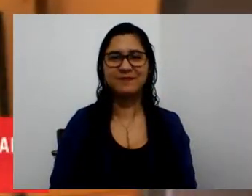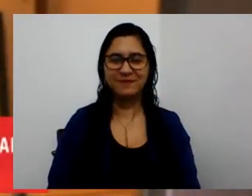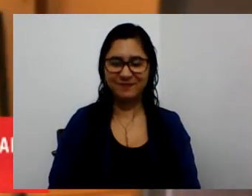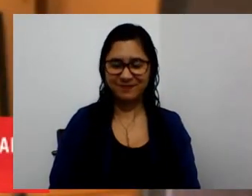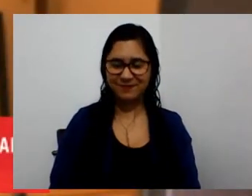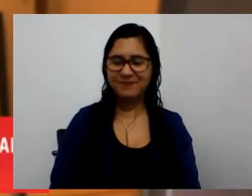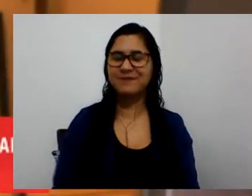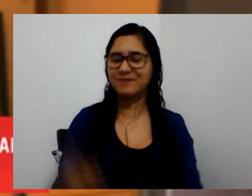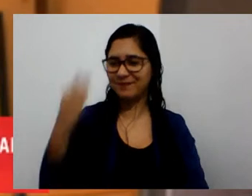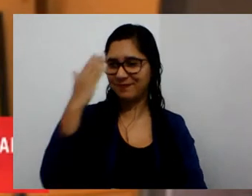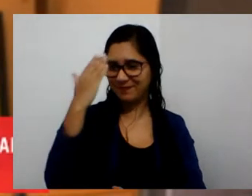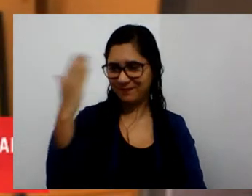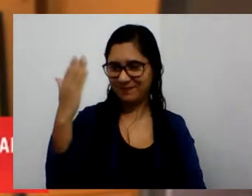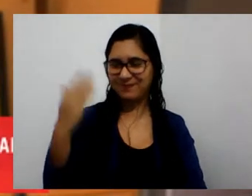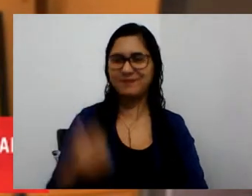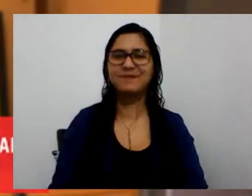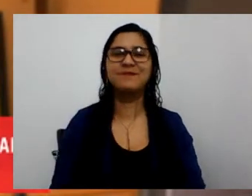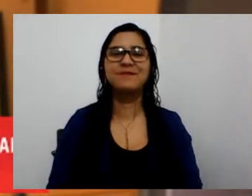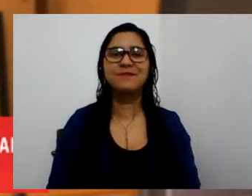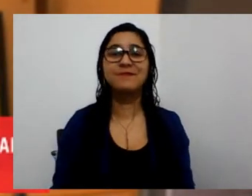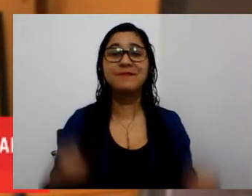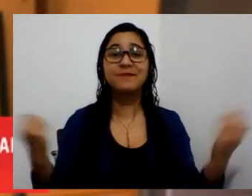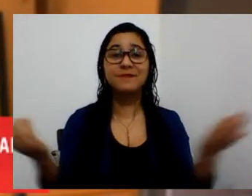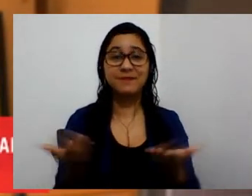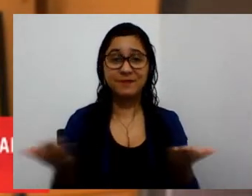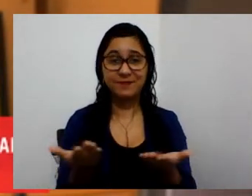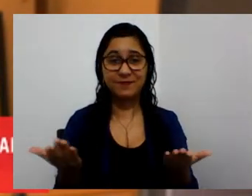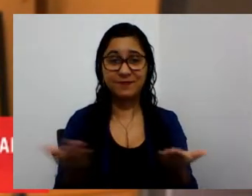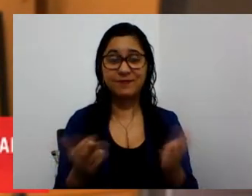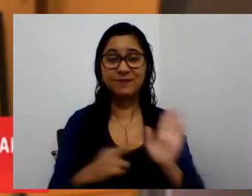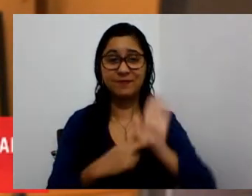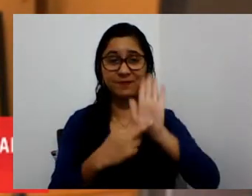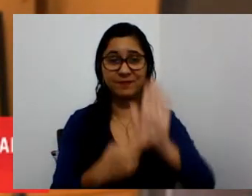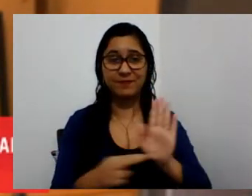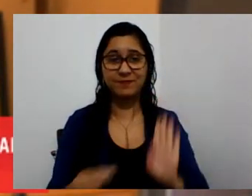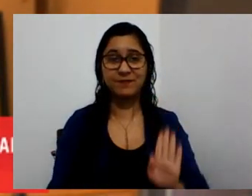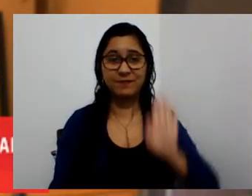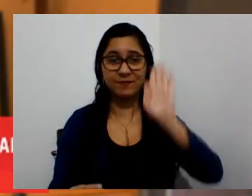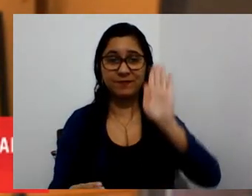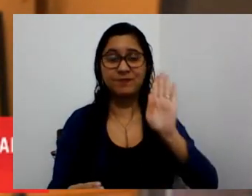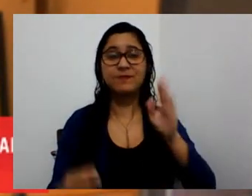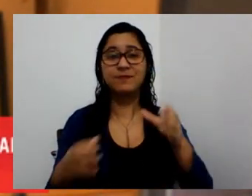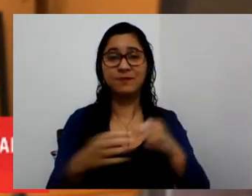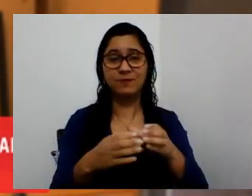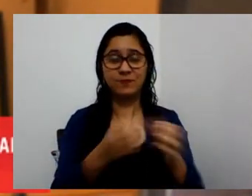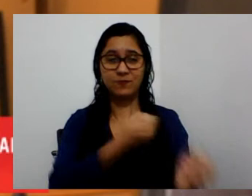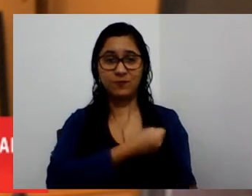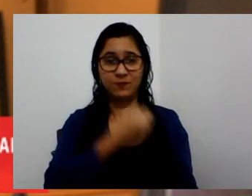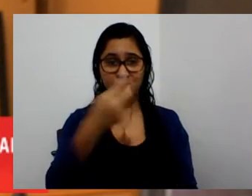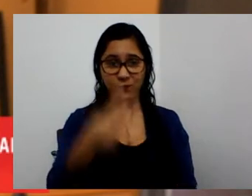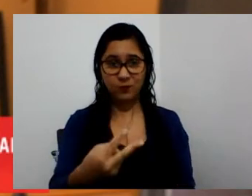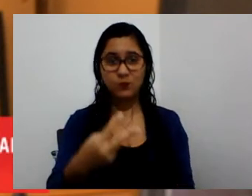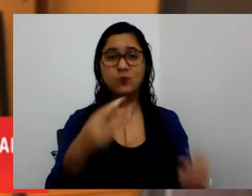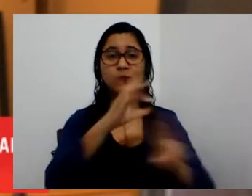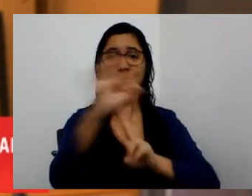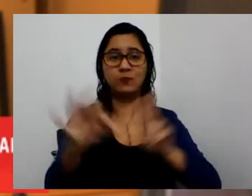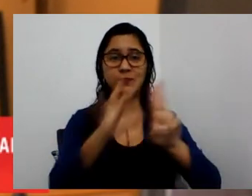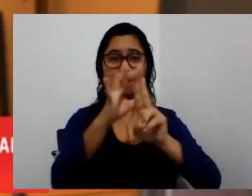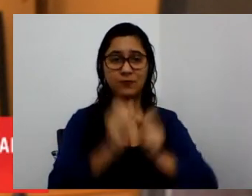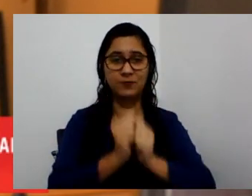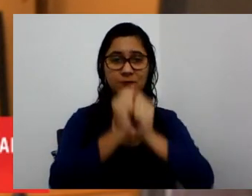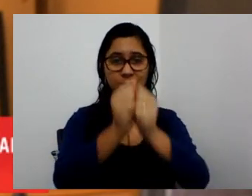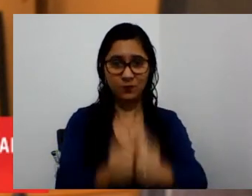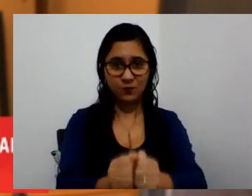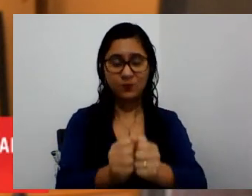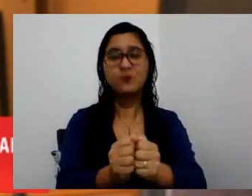Obrigado. Eu me dirijo agora ao representante da candidatura de número 2, juntos pela UFSCar,